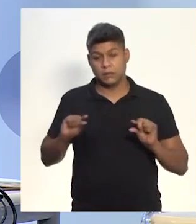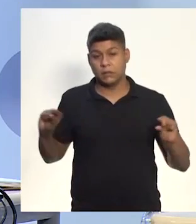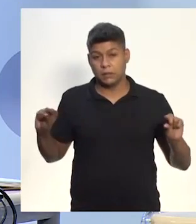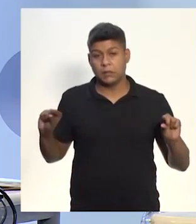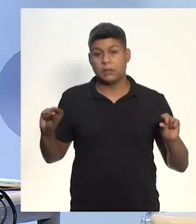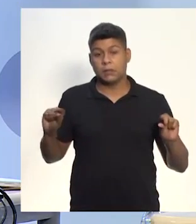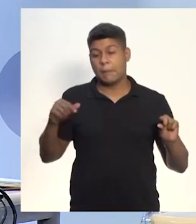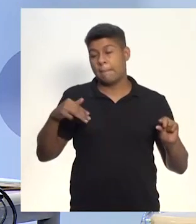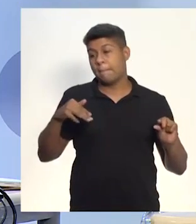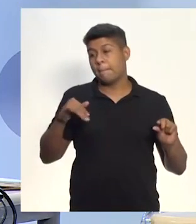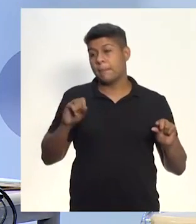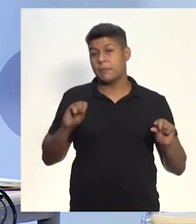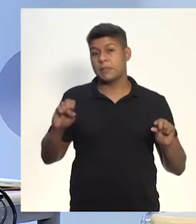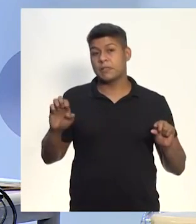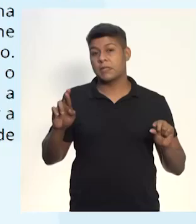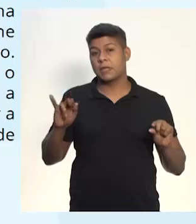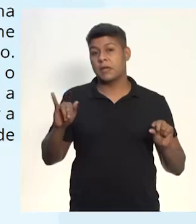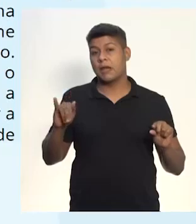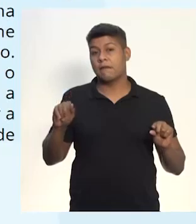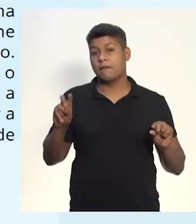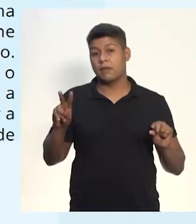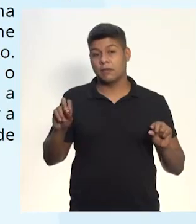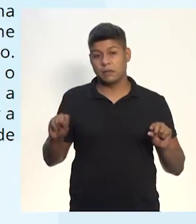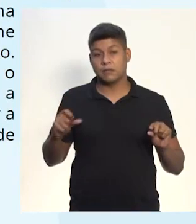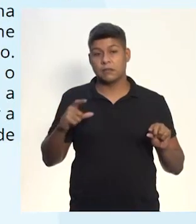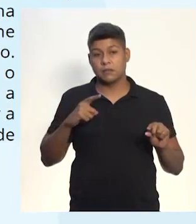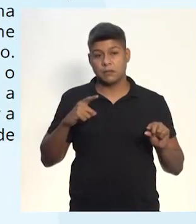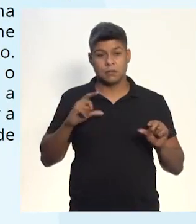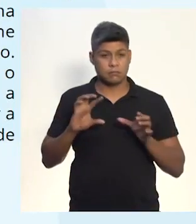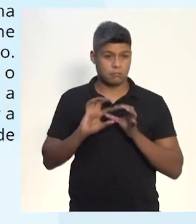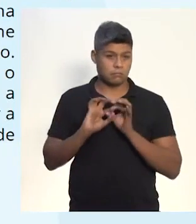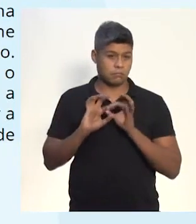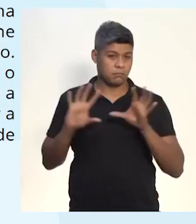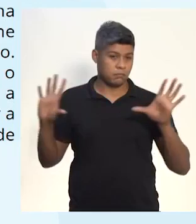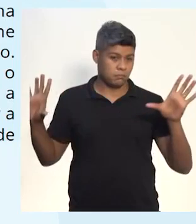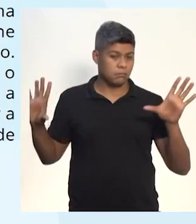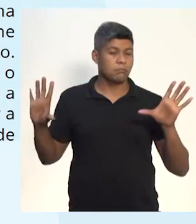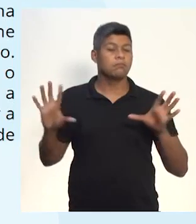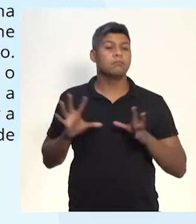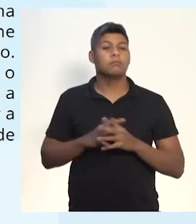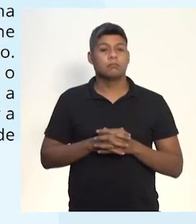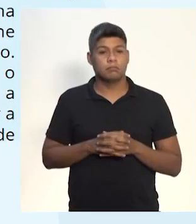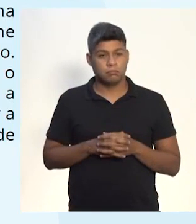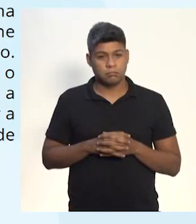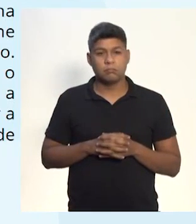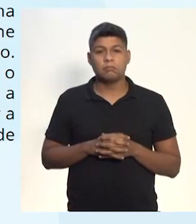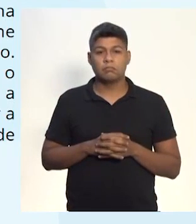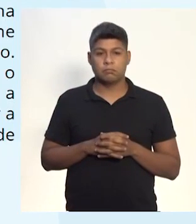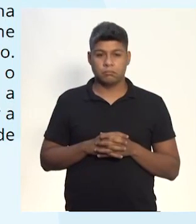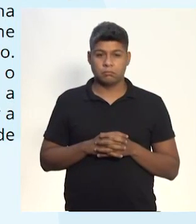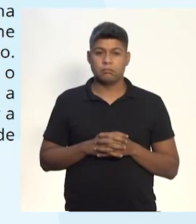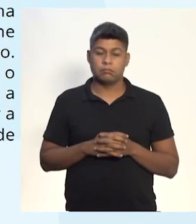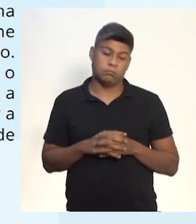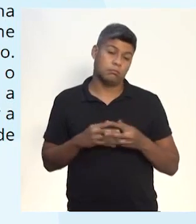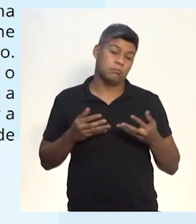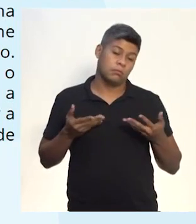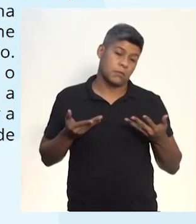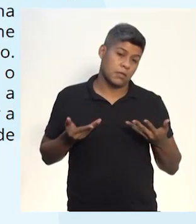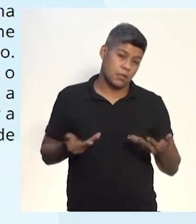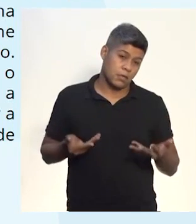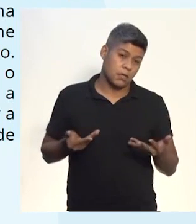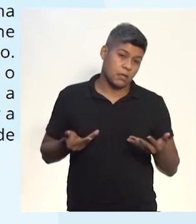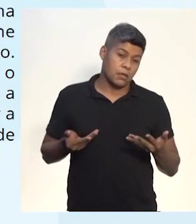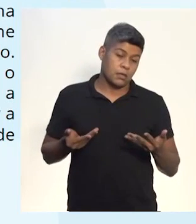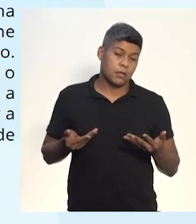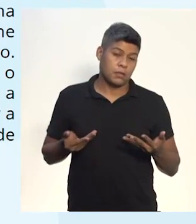dos Miseráveis, que eu quero dizer para vocês que está em domínio público, viu, gente, essa obra. E aí, então, da